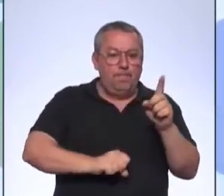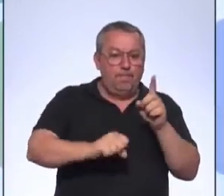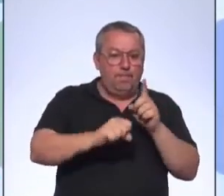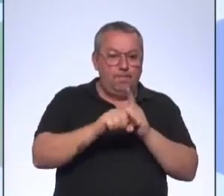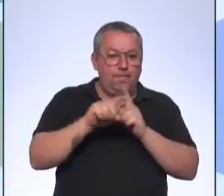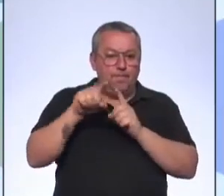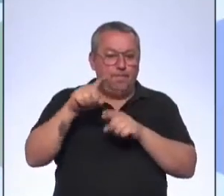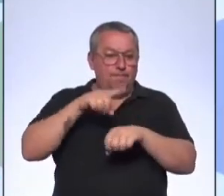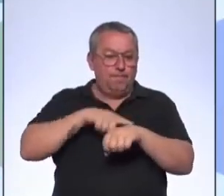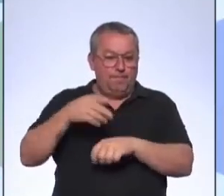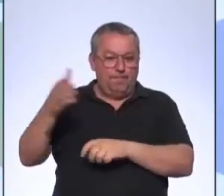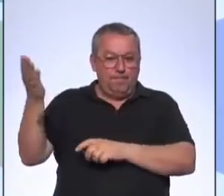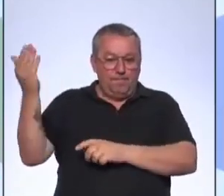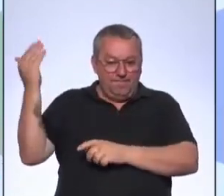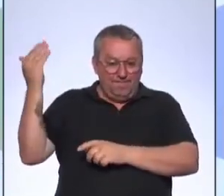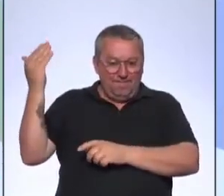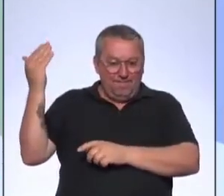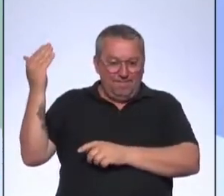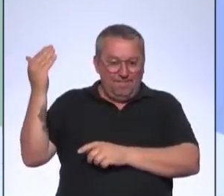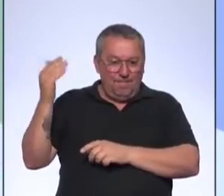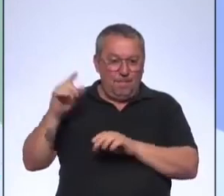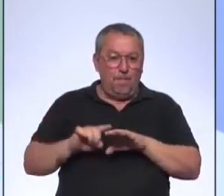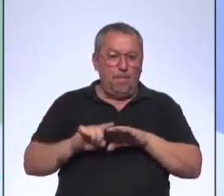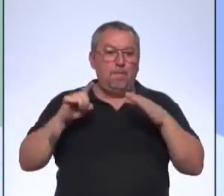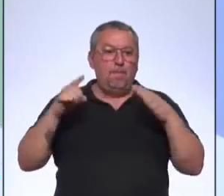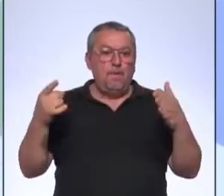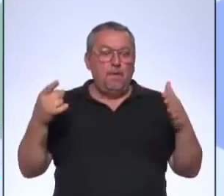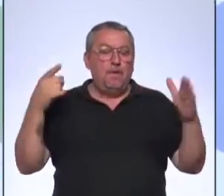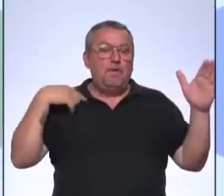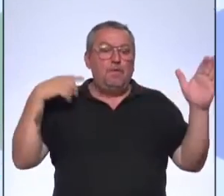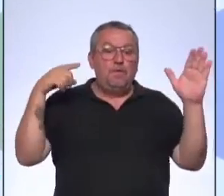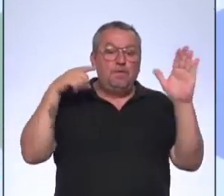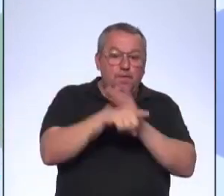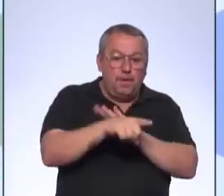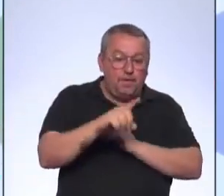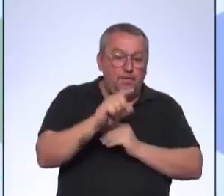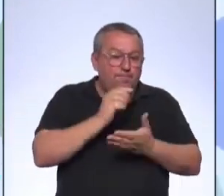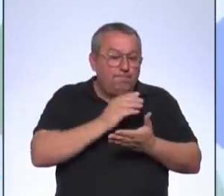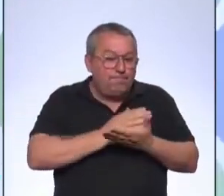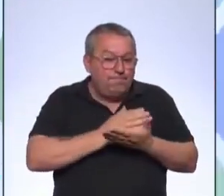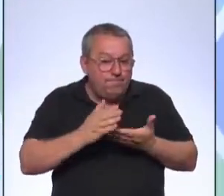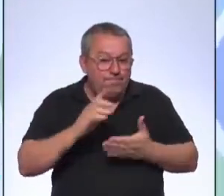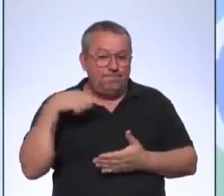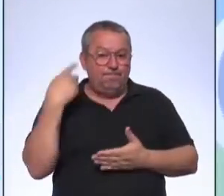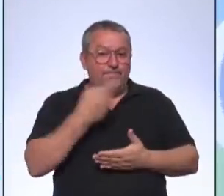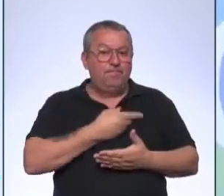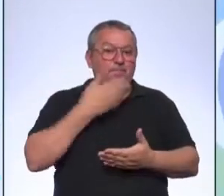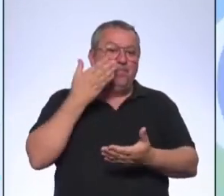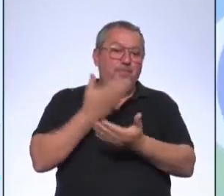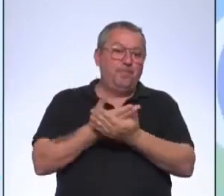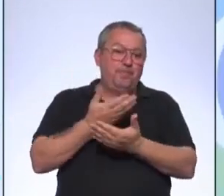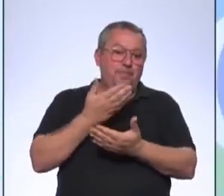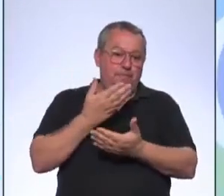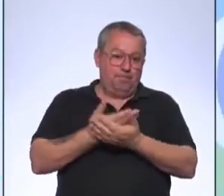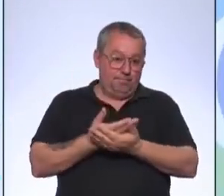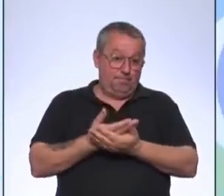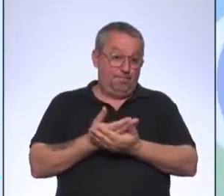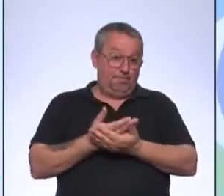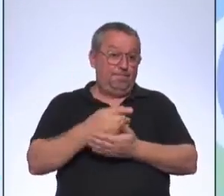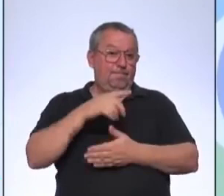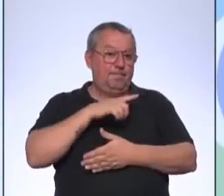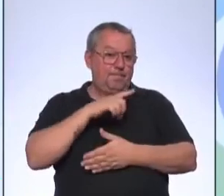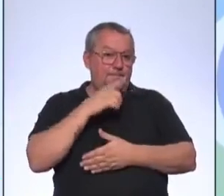dessa época, ok? Mas como questão disparadora para nós estudarmos, nós teremos